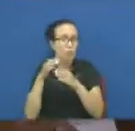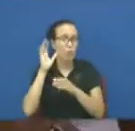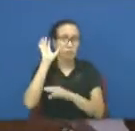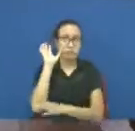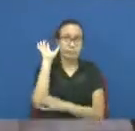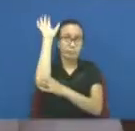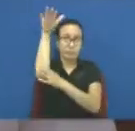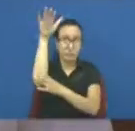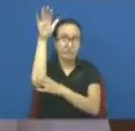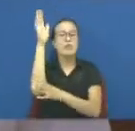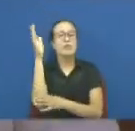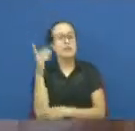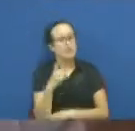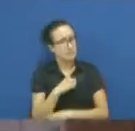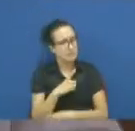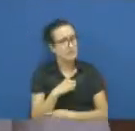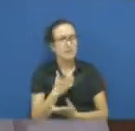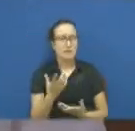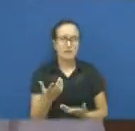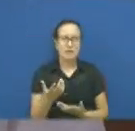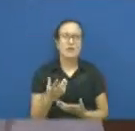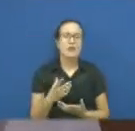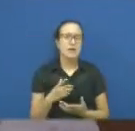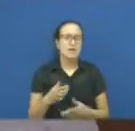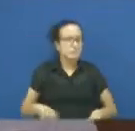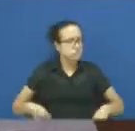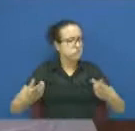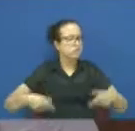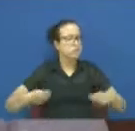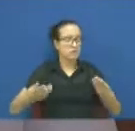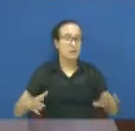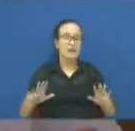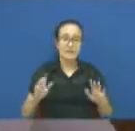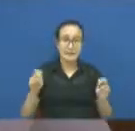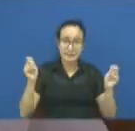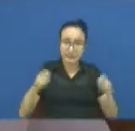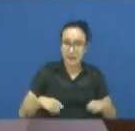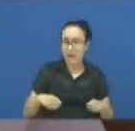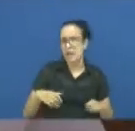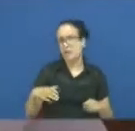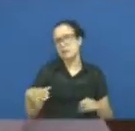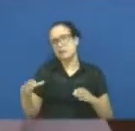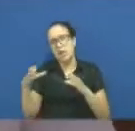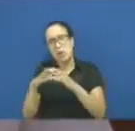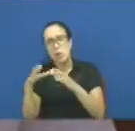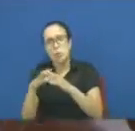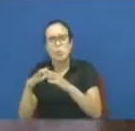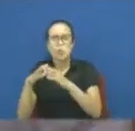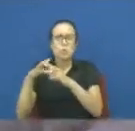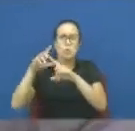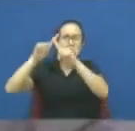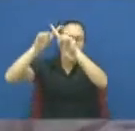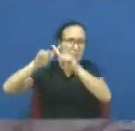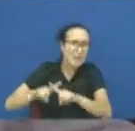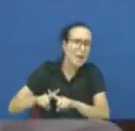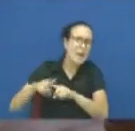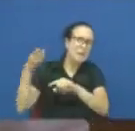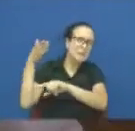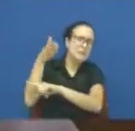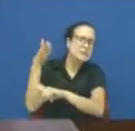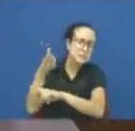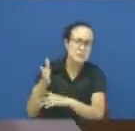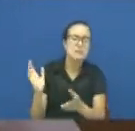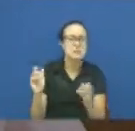é vice-campeão paulista, está disputando a Sul-Americana, foi para